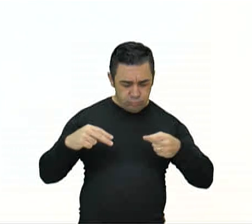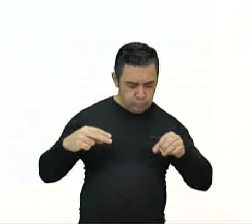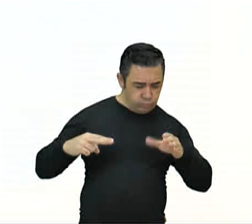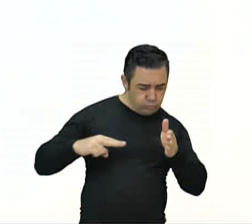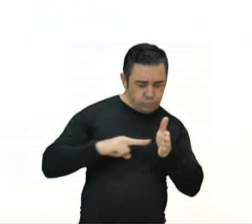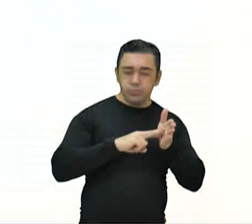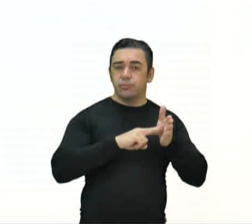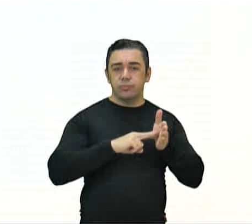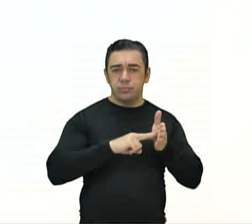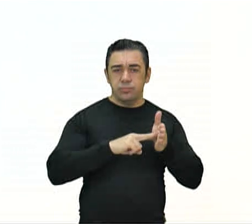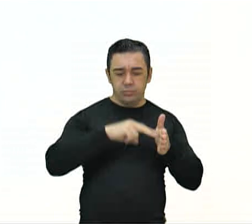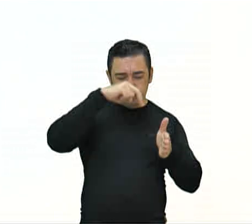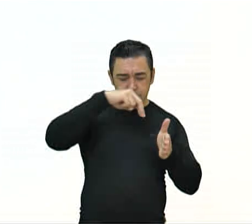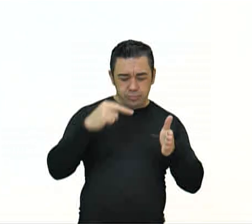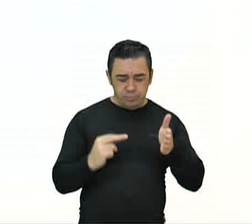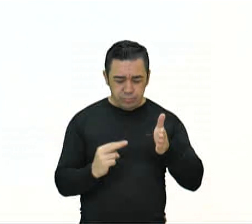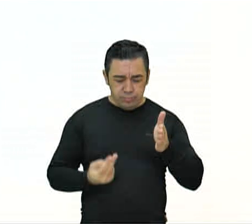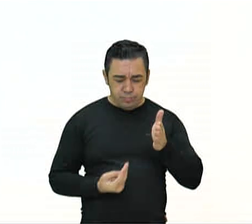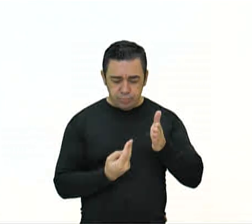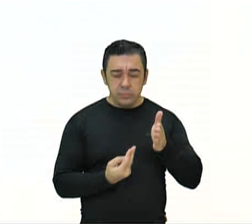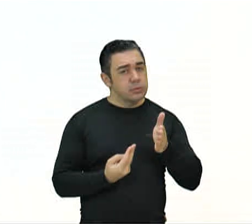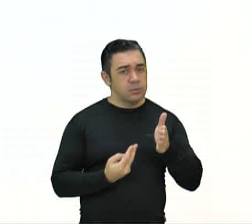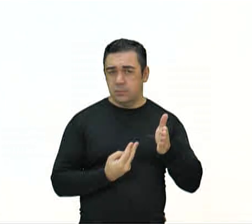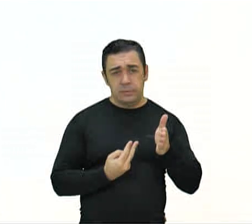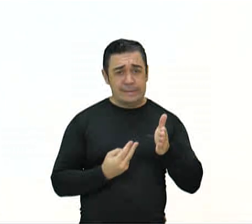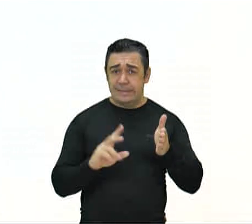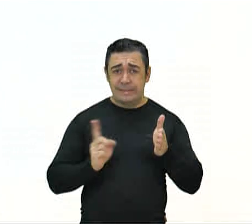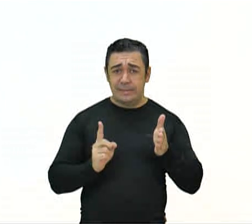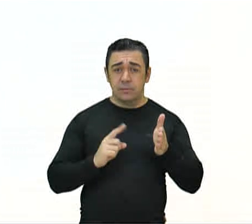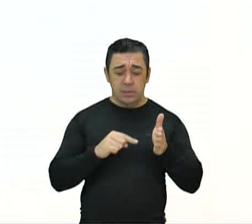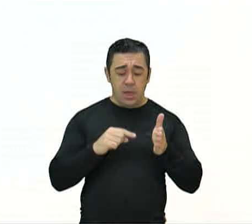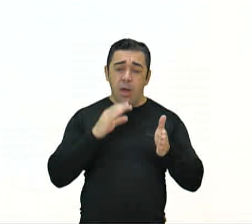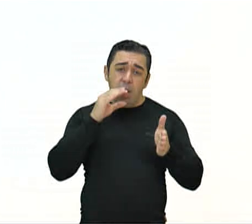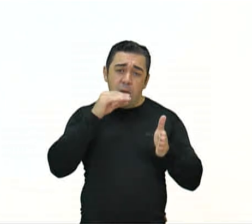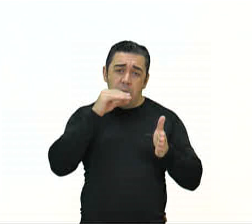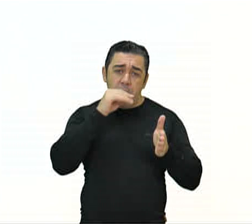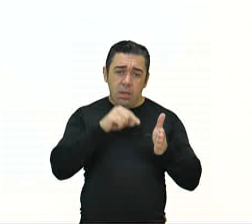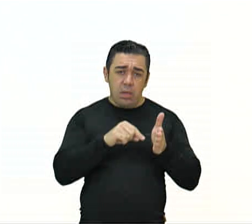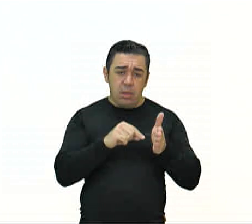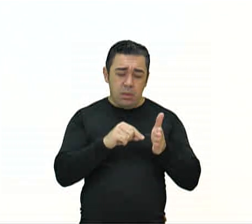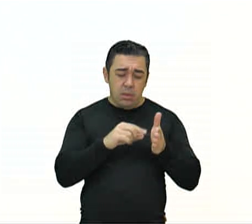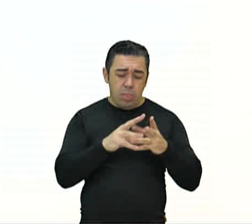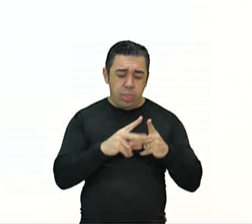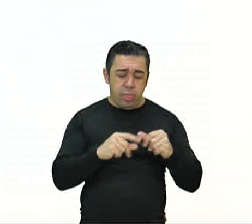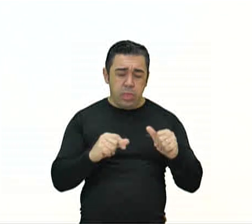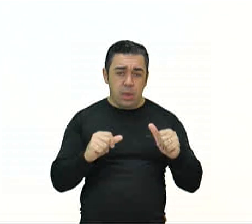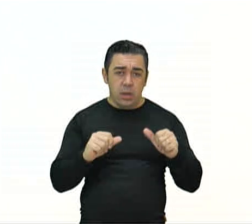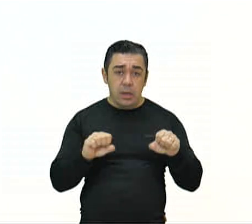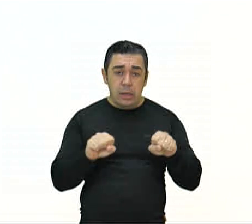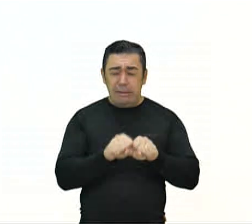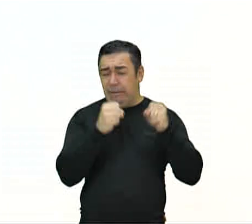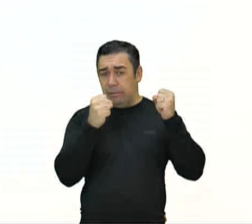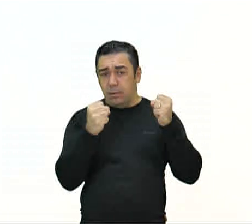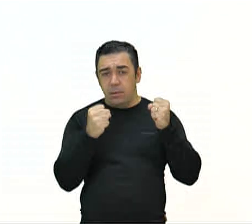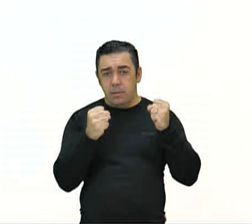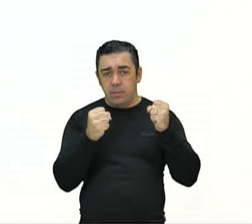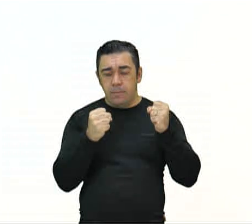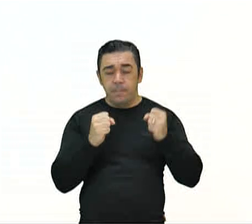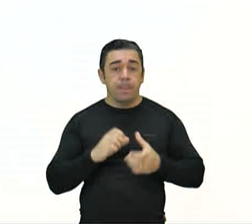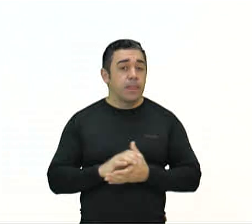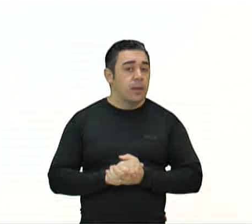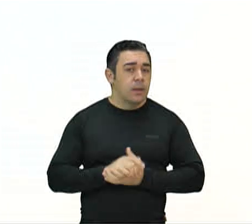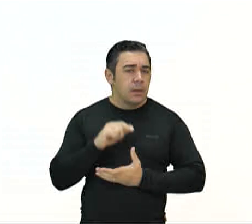na mesma tomada. Isso pode ocasionar um aquecimento prejudicial e até a queima das instalações.